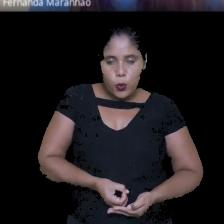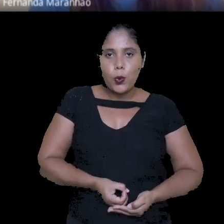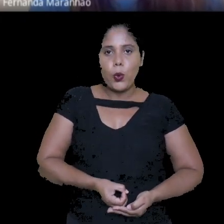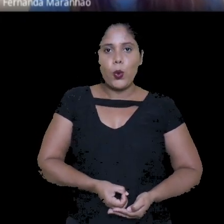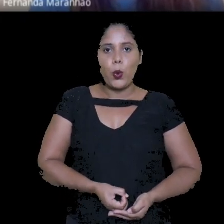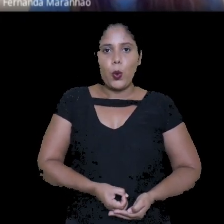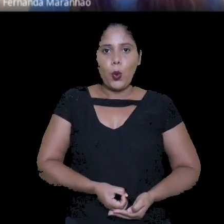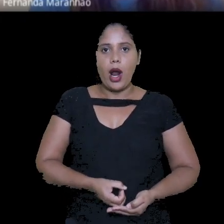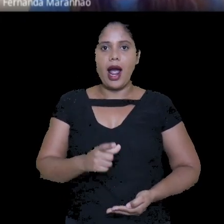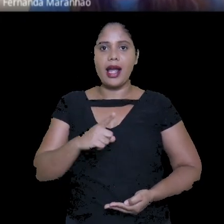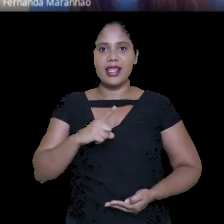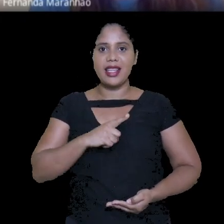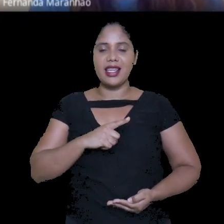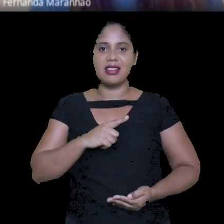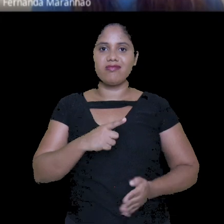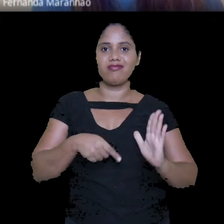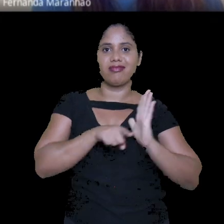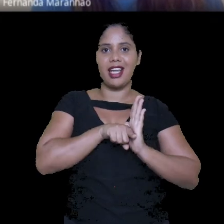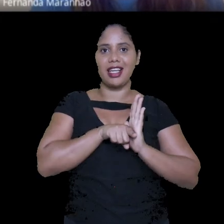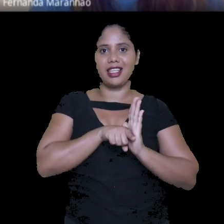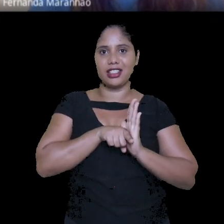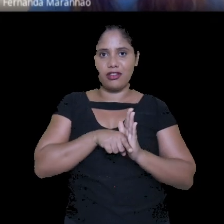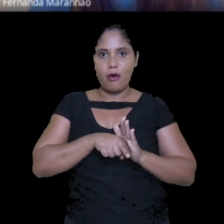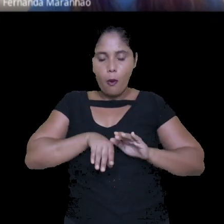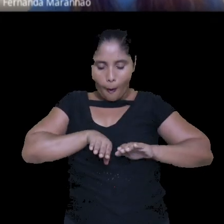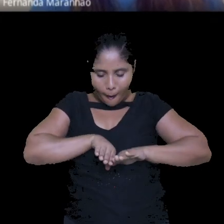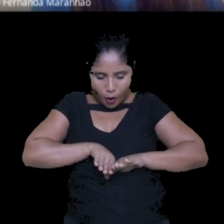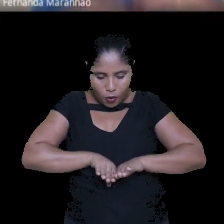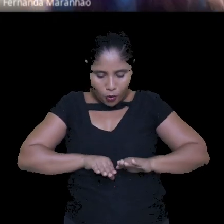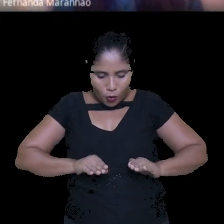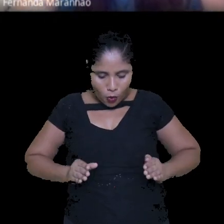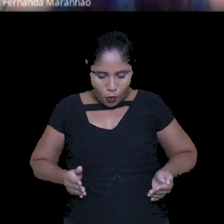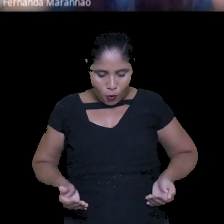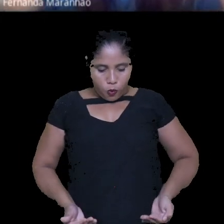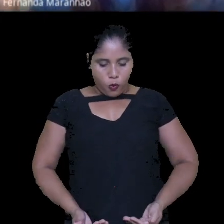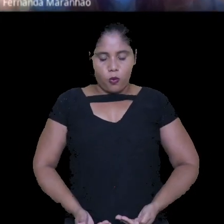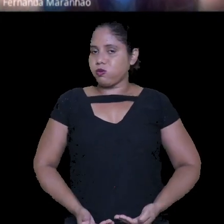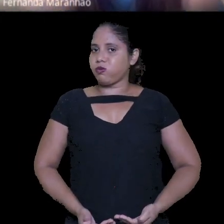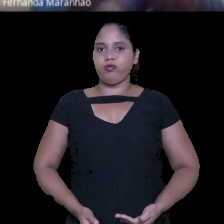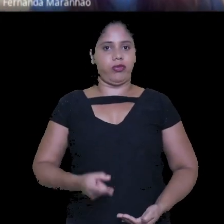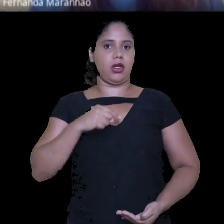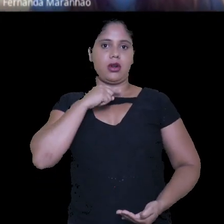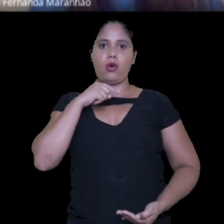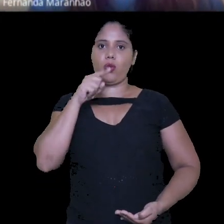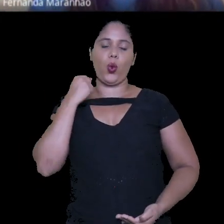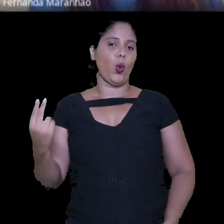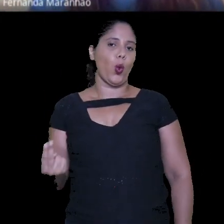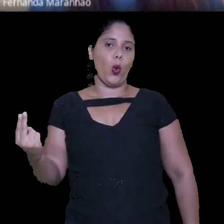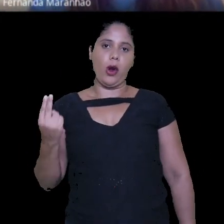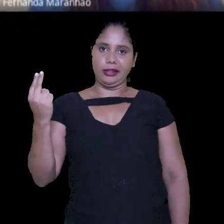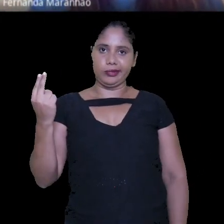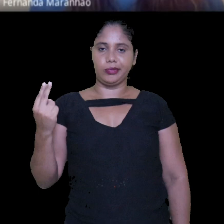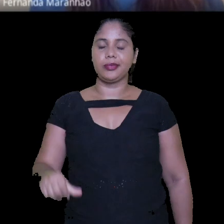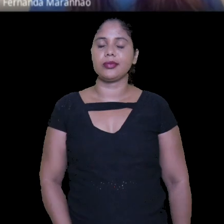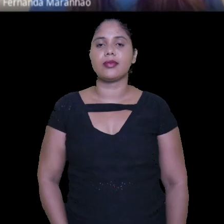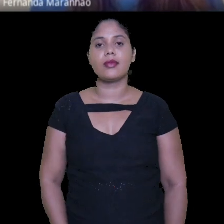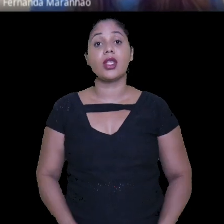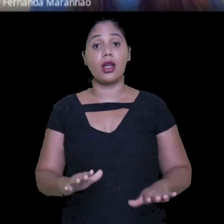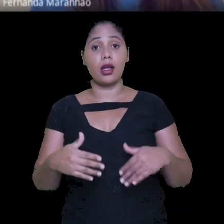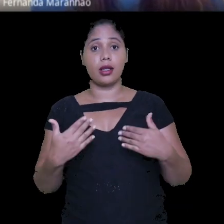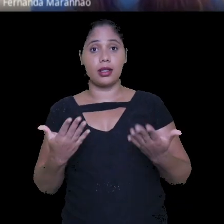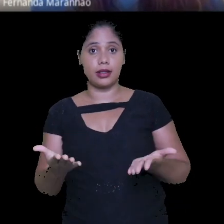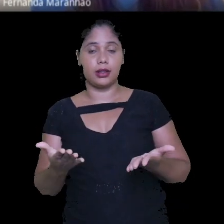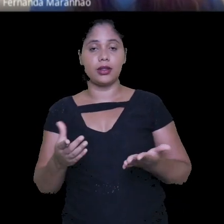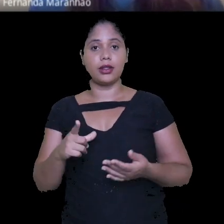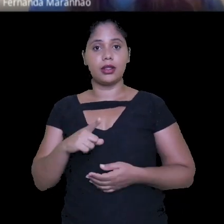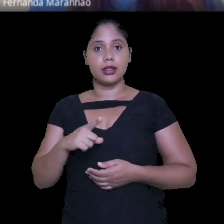in situ a própria placenta da pessoa que gesta, levando ao final do processo aos sintomas conhecidos de